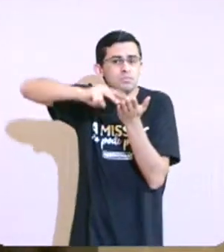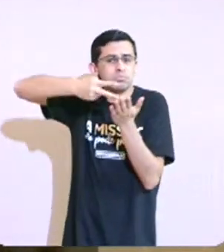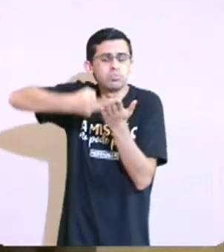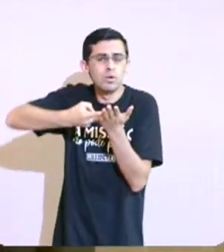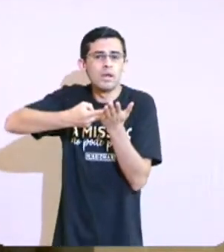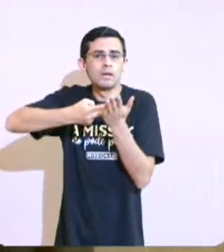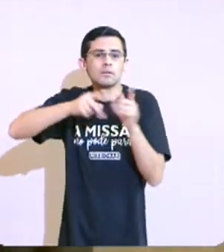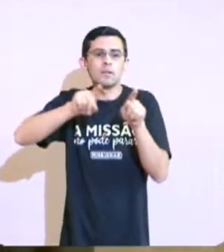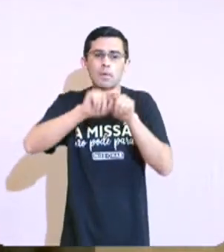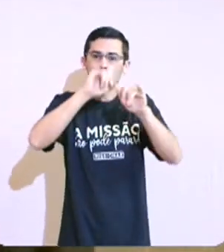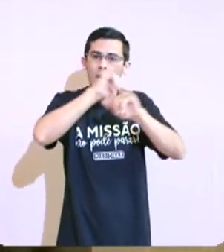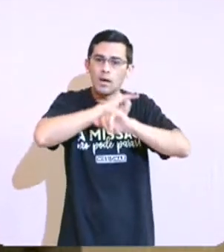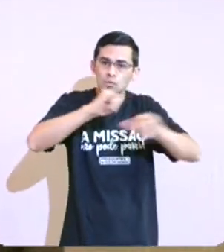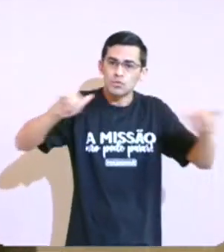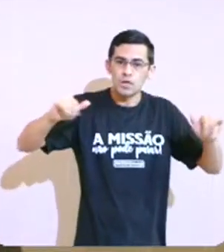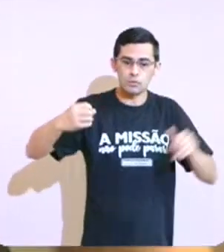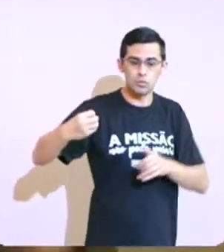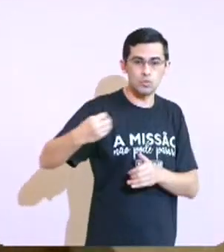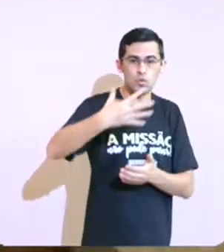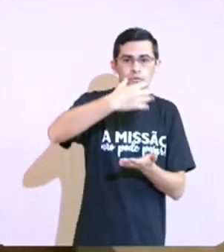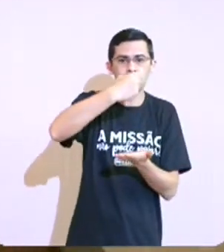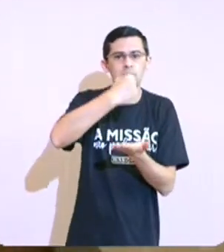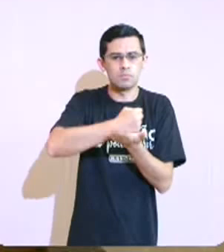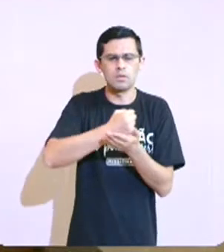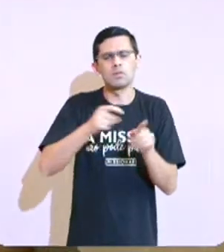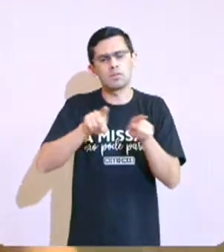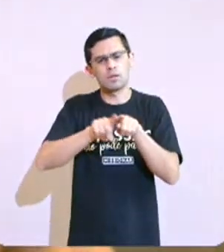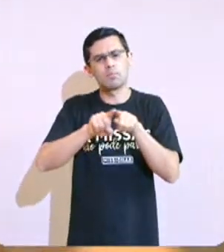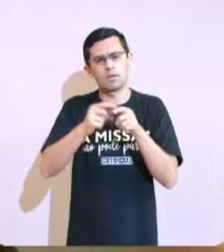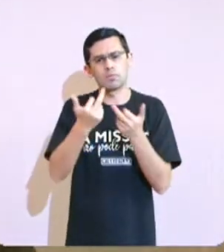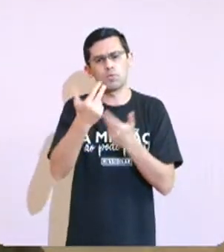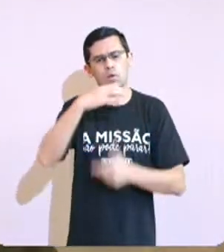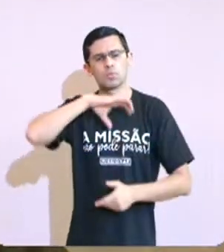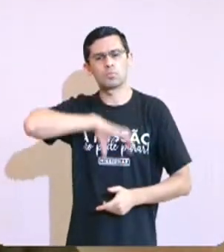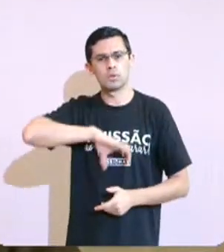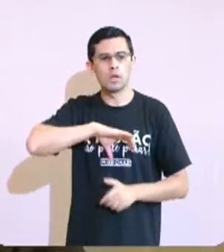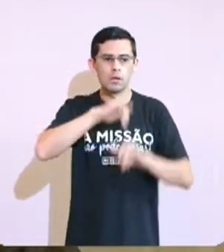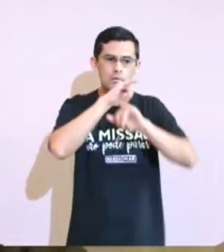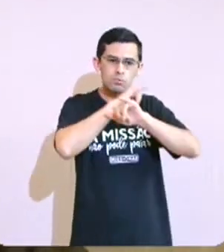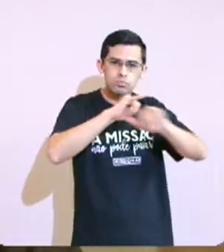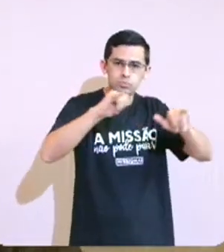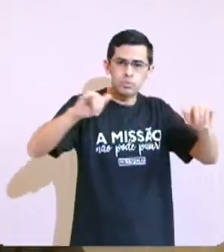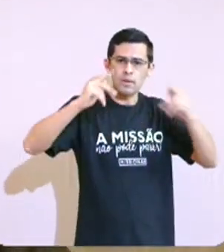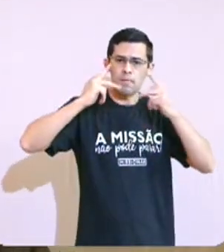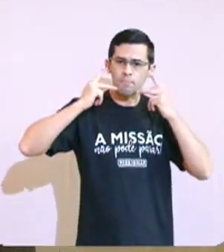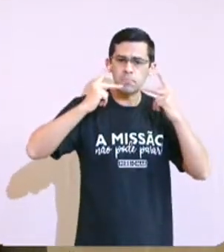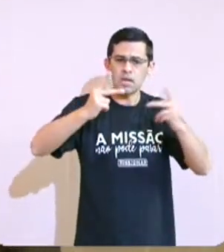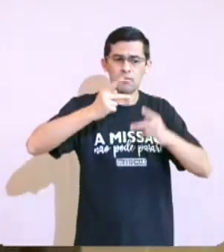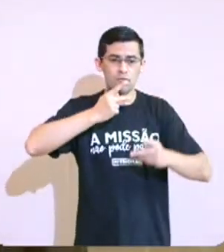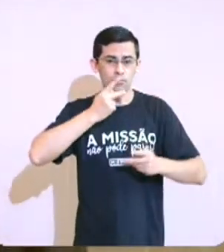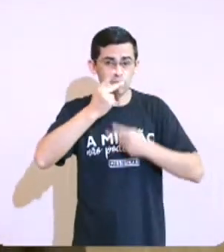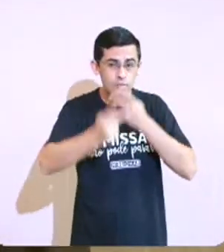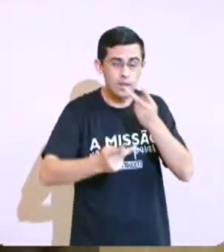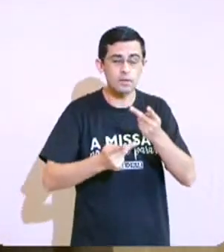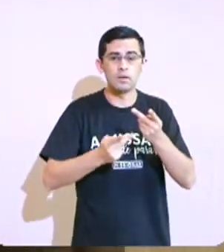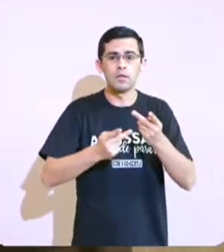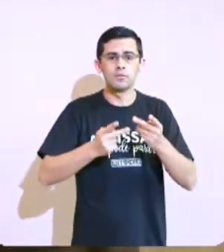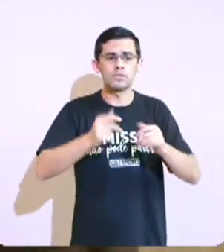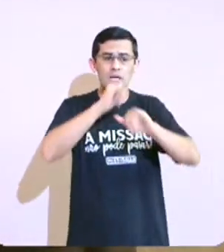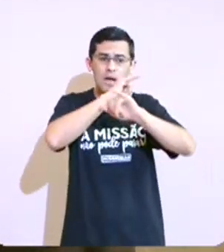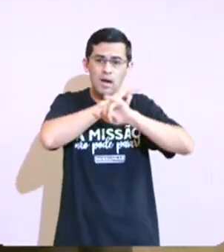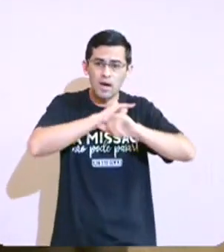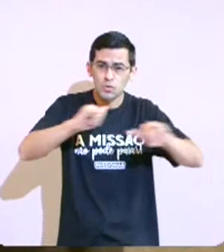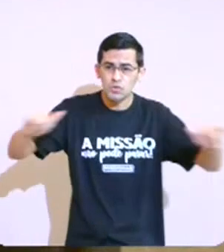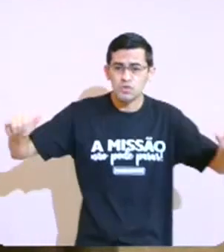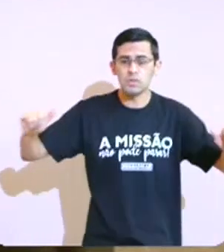pregação, para comunicação no Novo Testamento, como também no português. Você anuncia, você prega, você fala, você